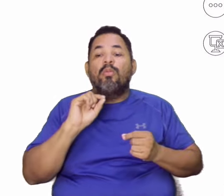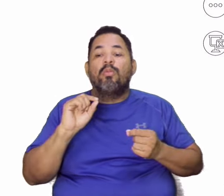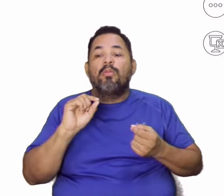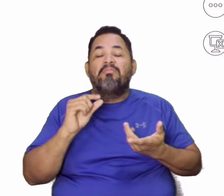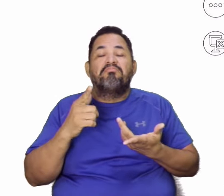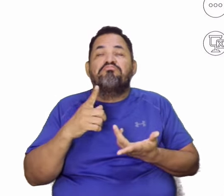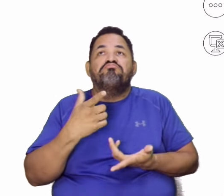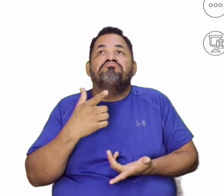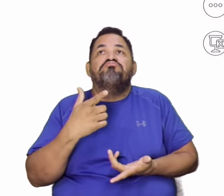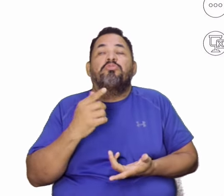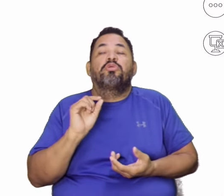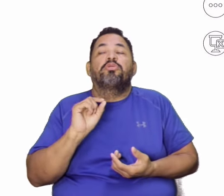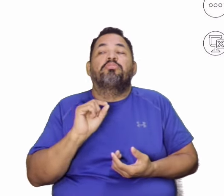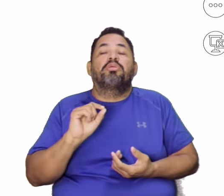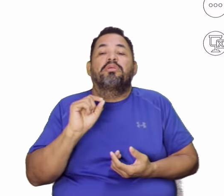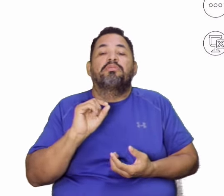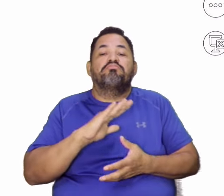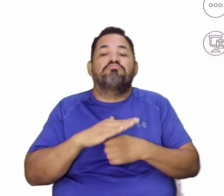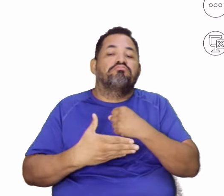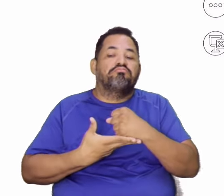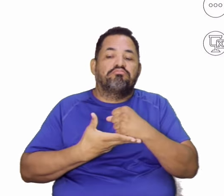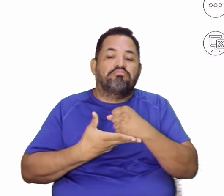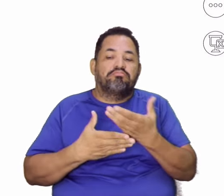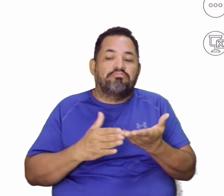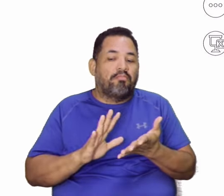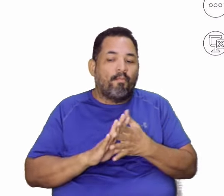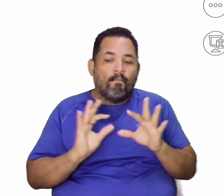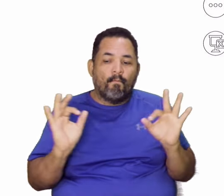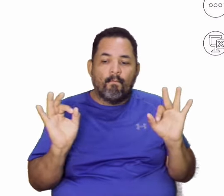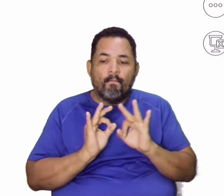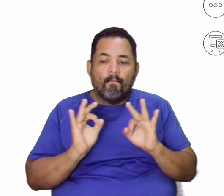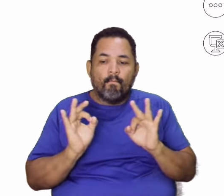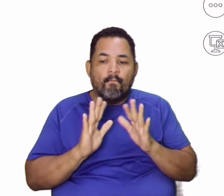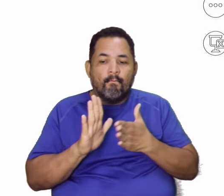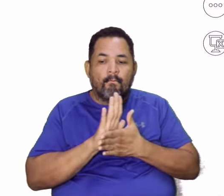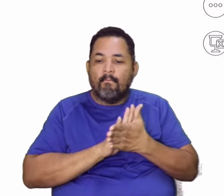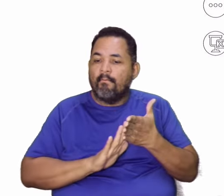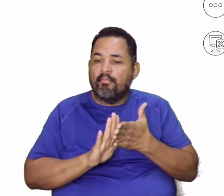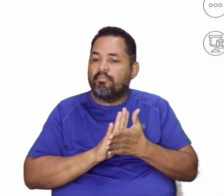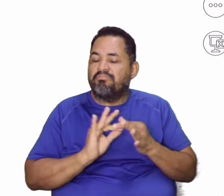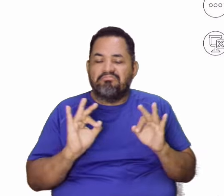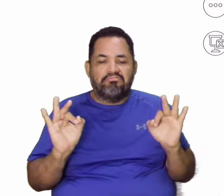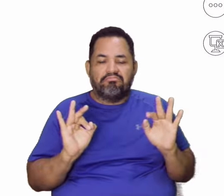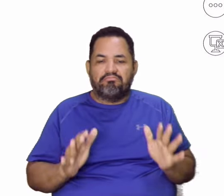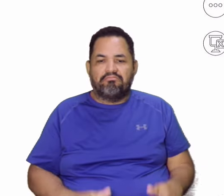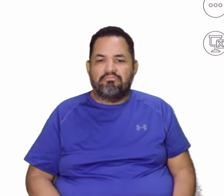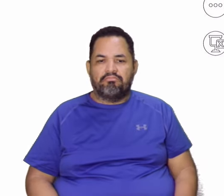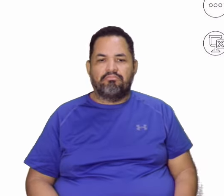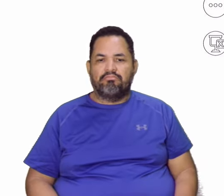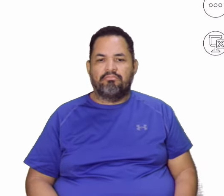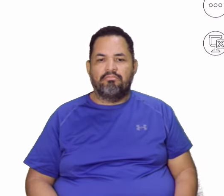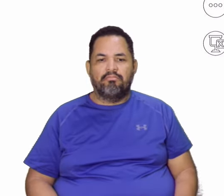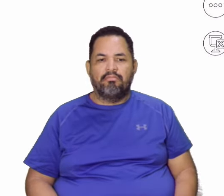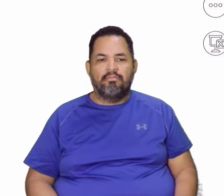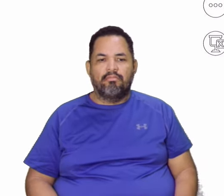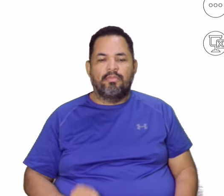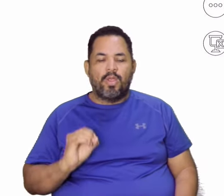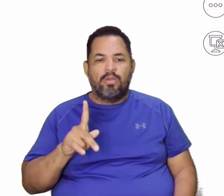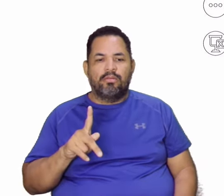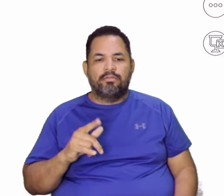sustentável aí gente nada né então não é para ter um predomínio de áreas asfaltadas